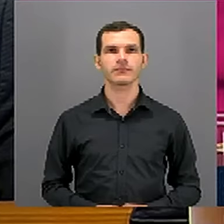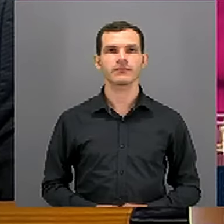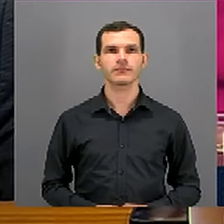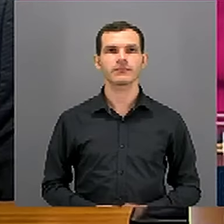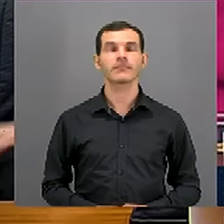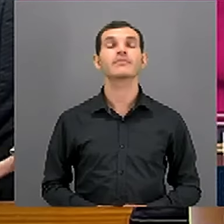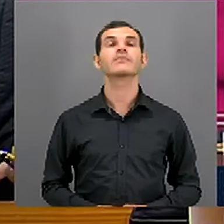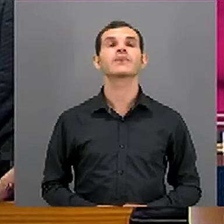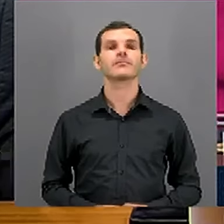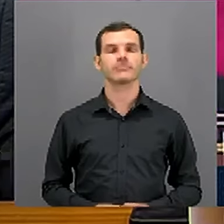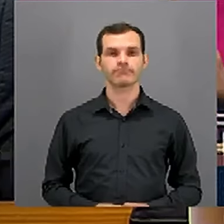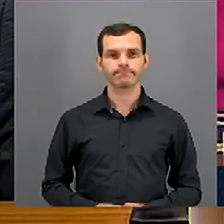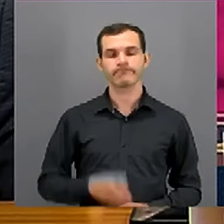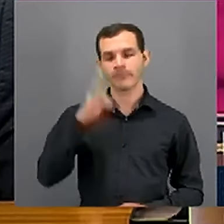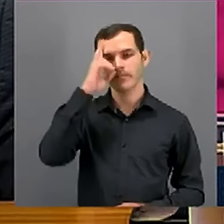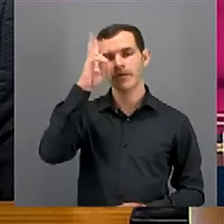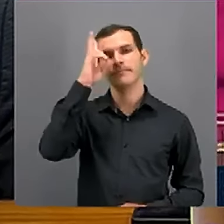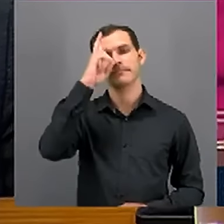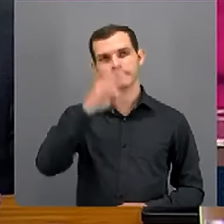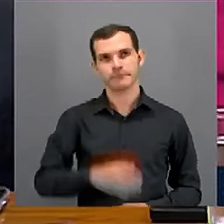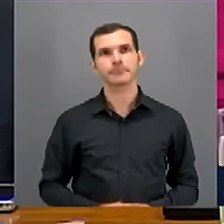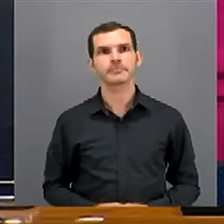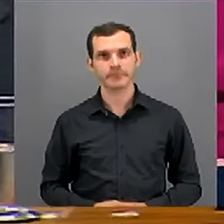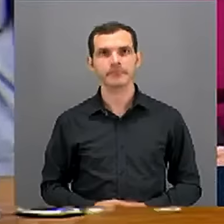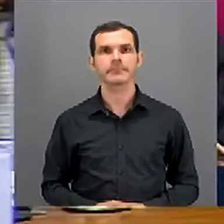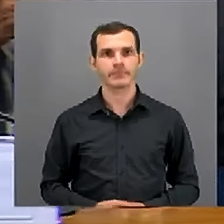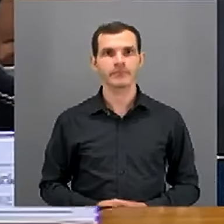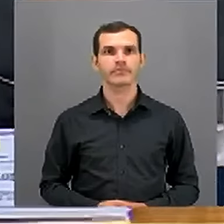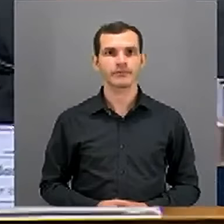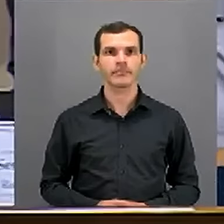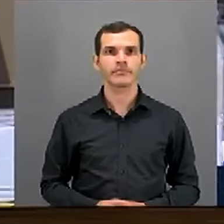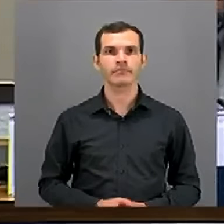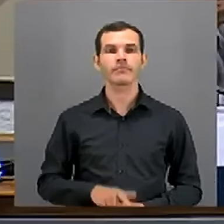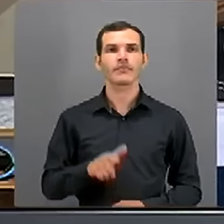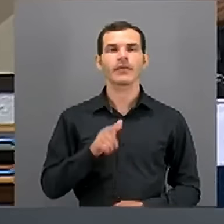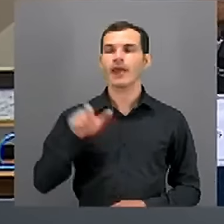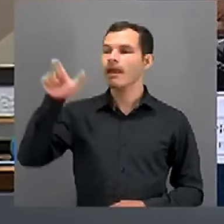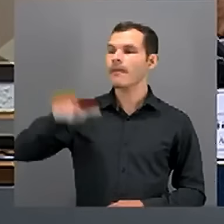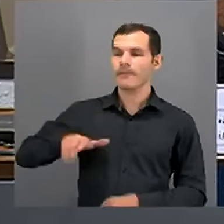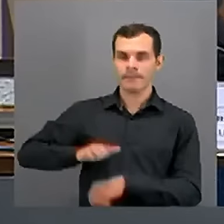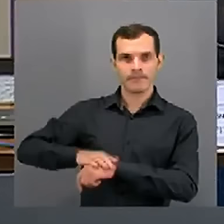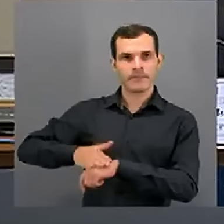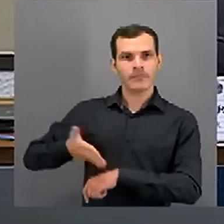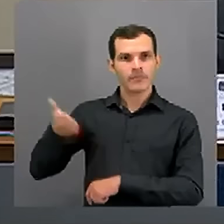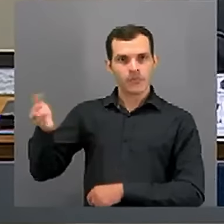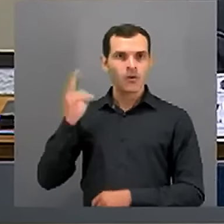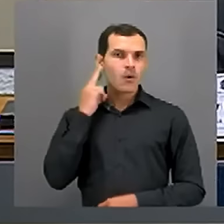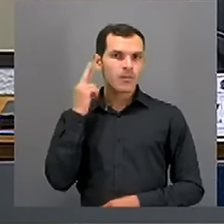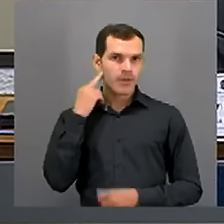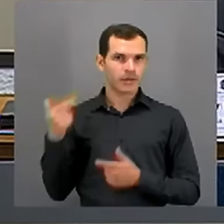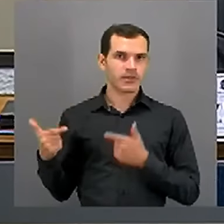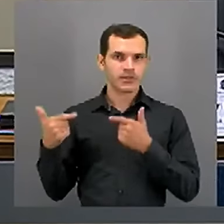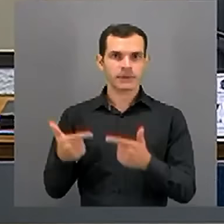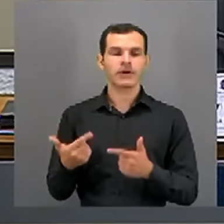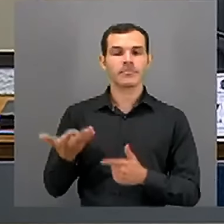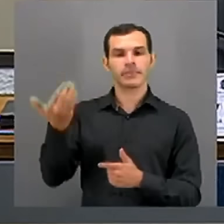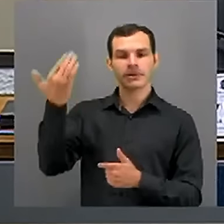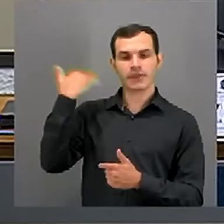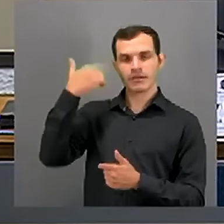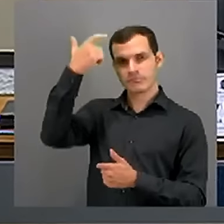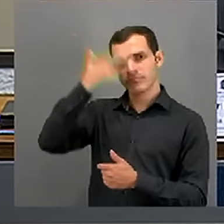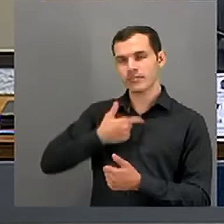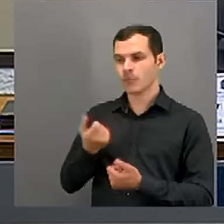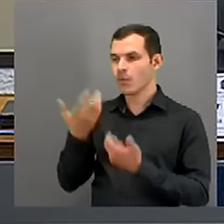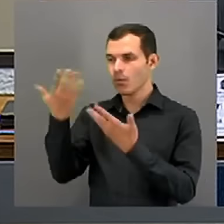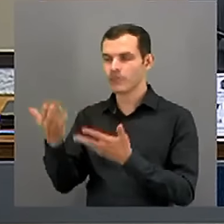Ah, sim, lembrei. Foi inclusive iniciativa sua, Romário, quando eu te contei do